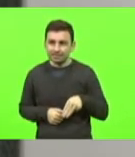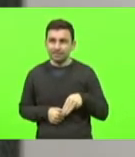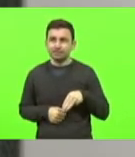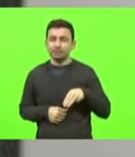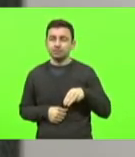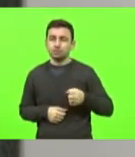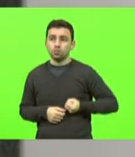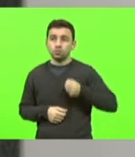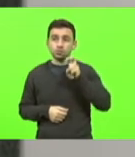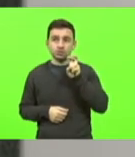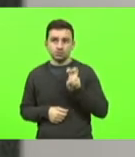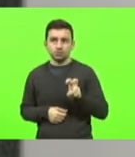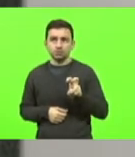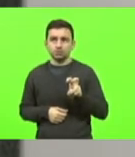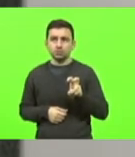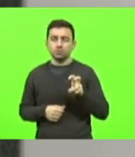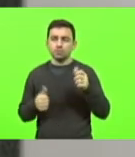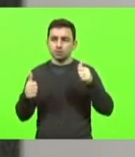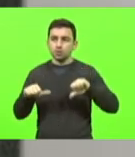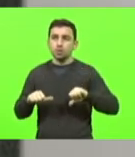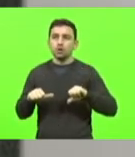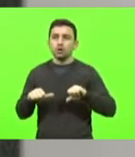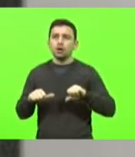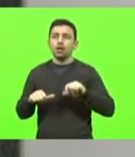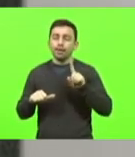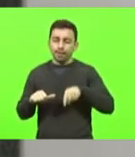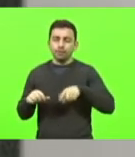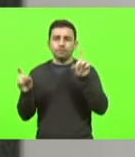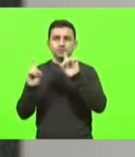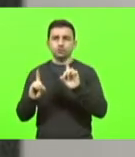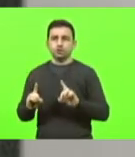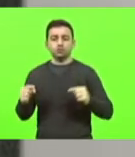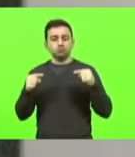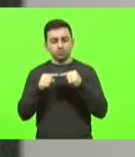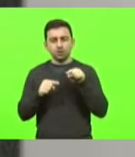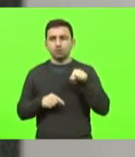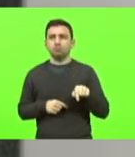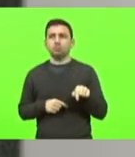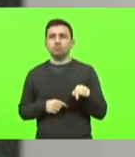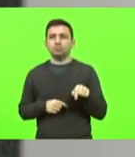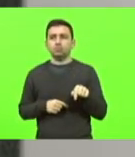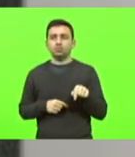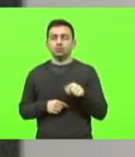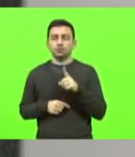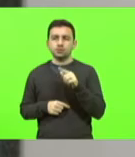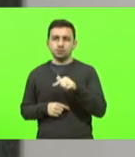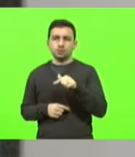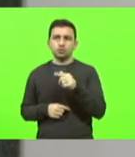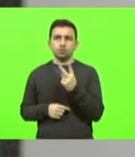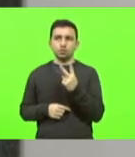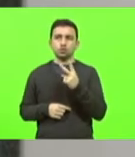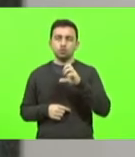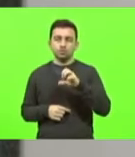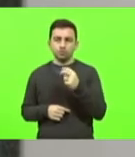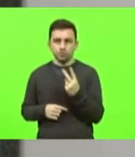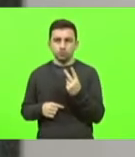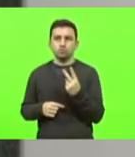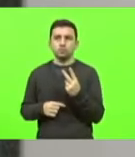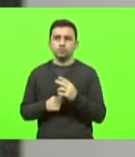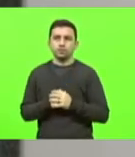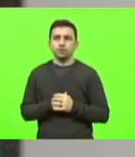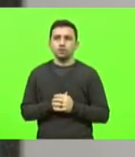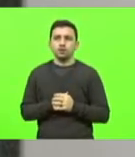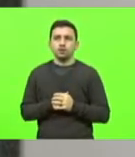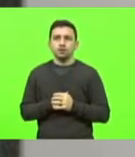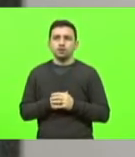à condição de pessoa com deficiência para os efeitos da Lei Estadual 17.292, de 2017.